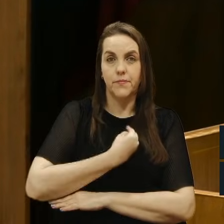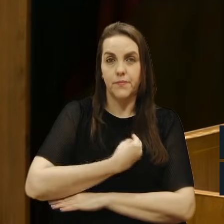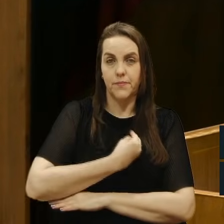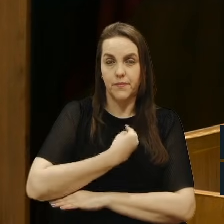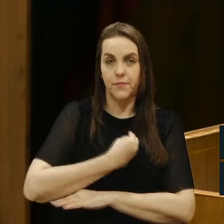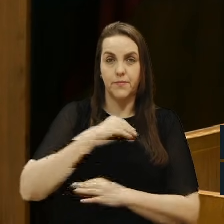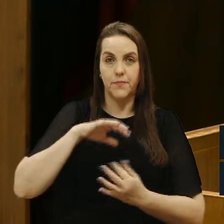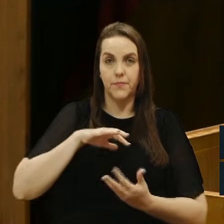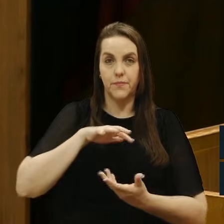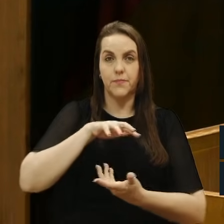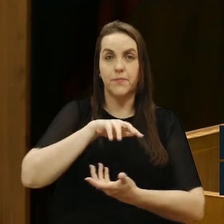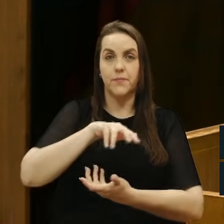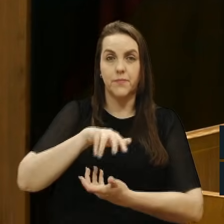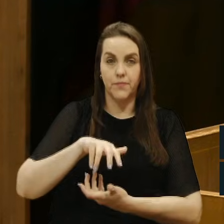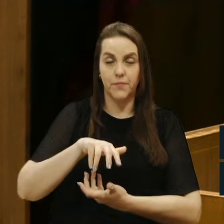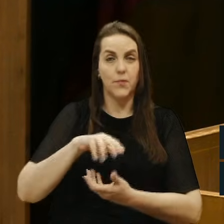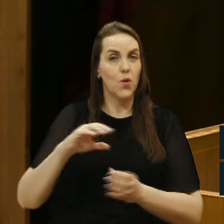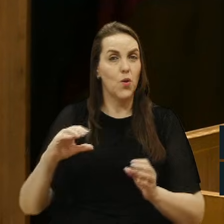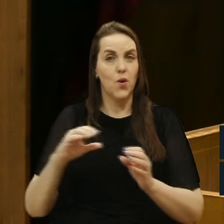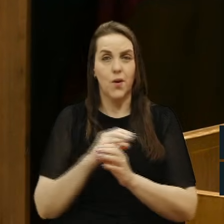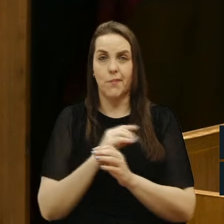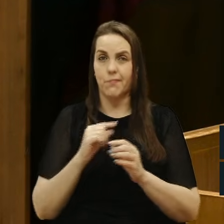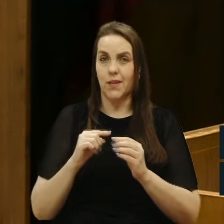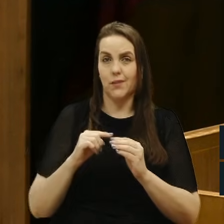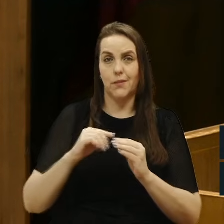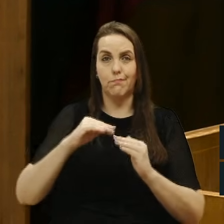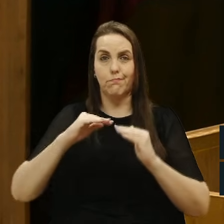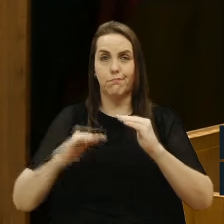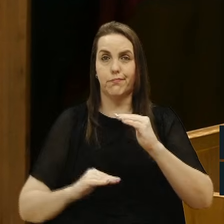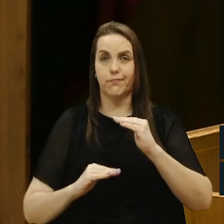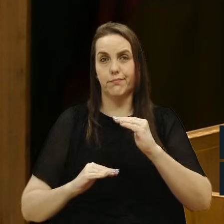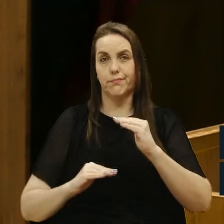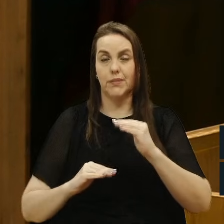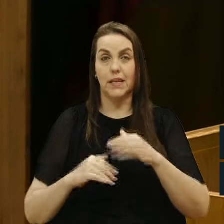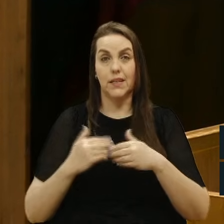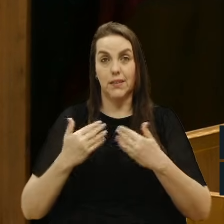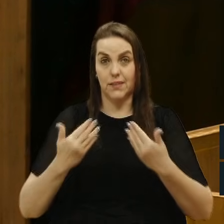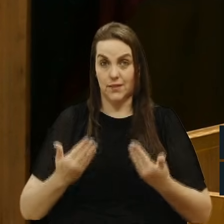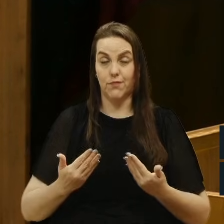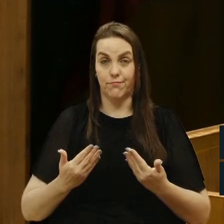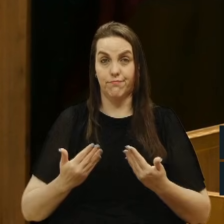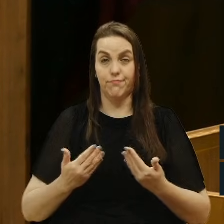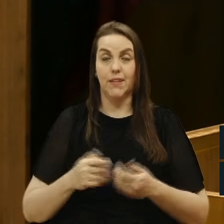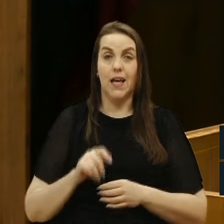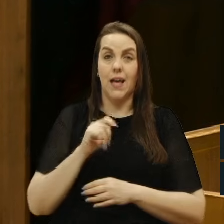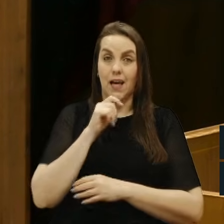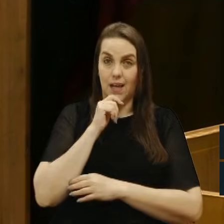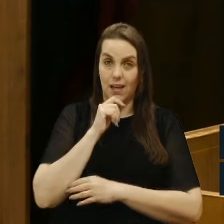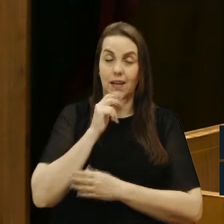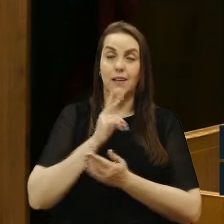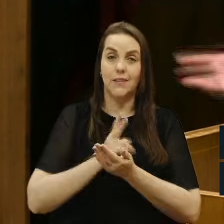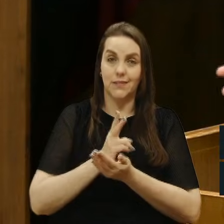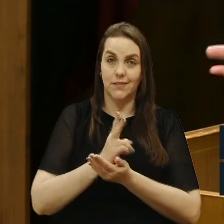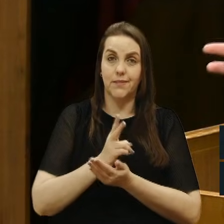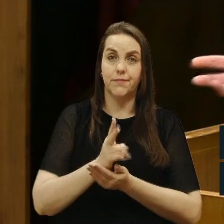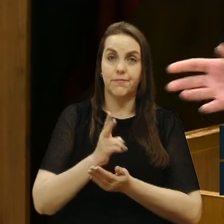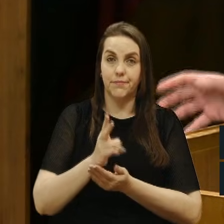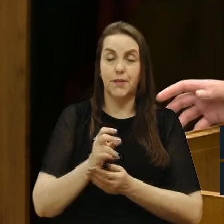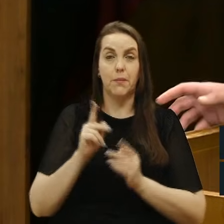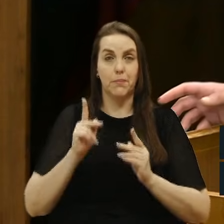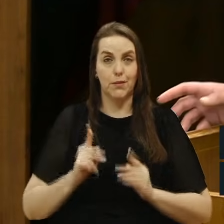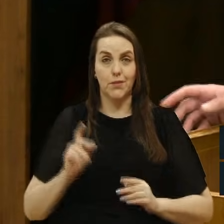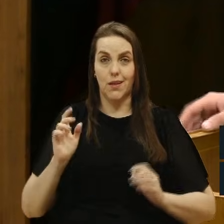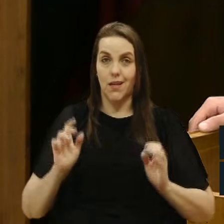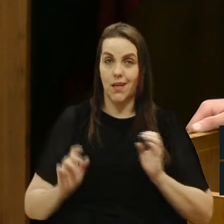num mundo repleto de desigualdade e que então ainda haverá aqueles que têm muito